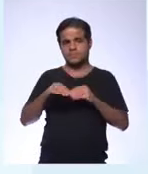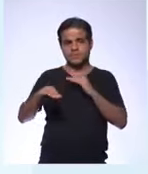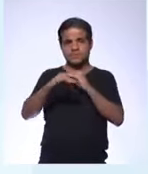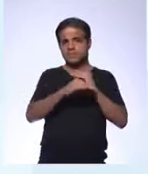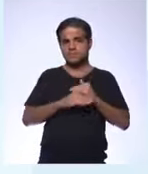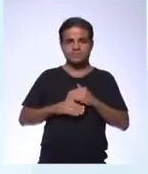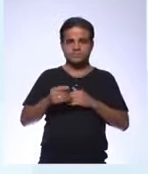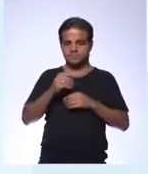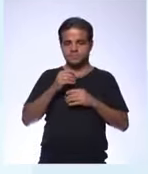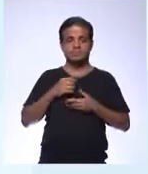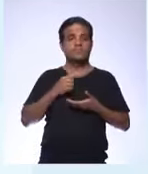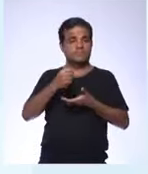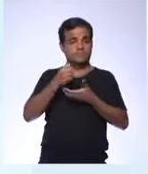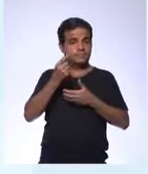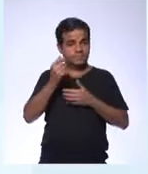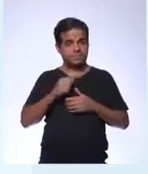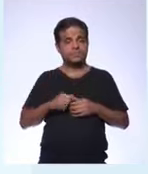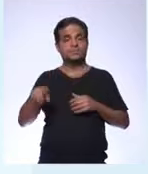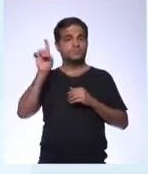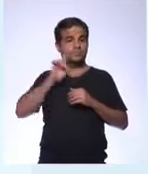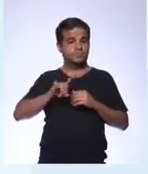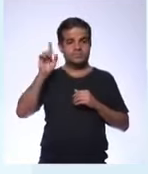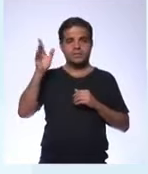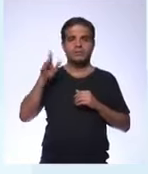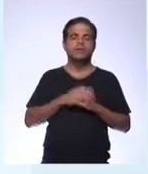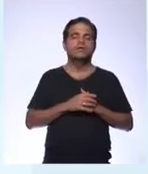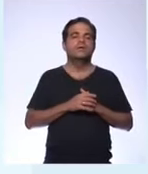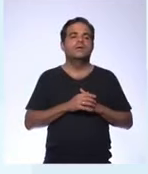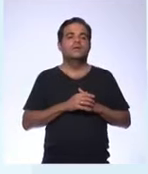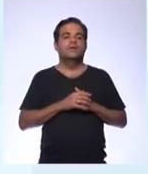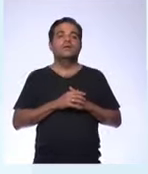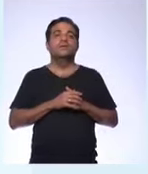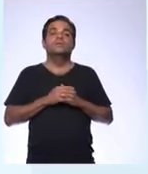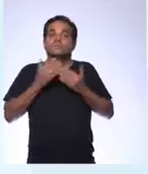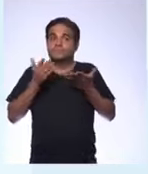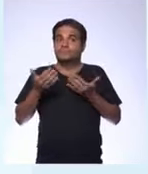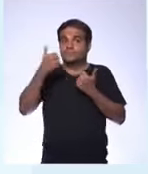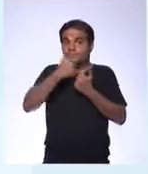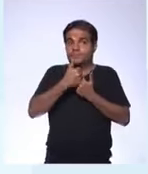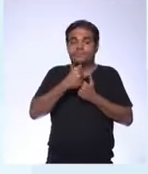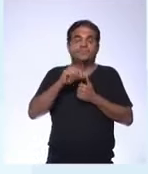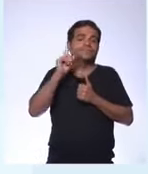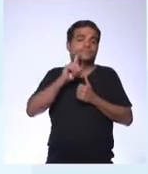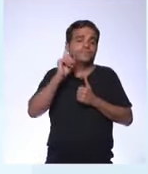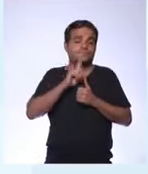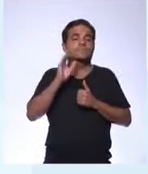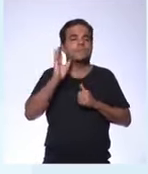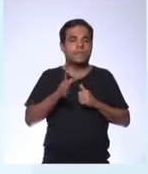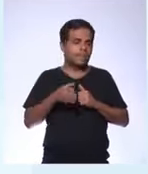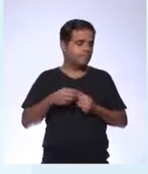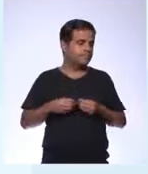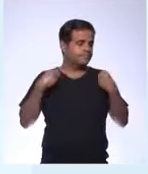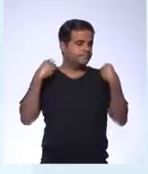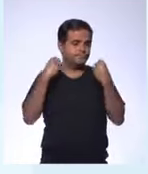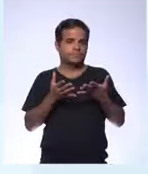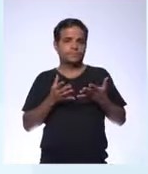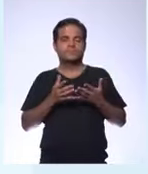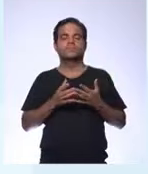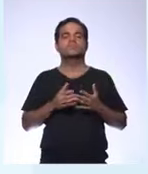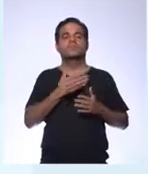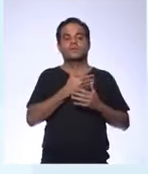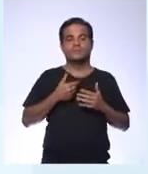com o capitalismo norte-americano, certo? Olha aí, o apoio dos Estados Unidos, né? Já que a gente deu, né? Já que o governo do